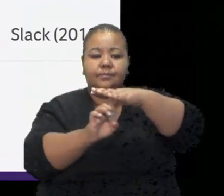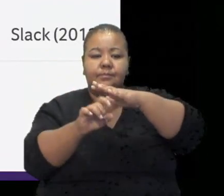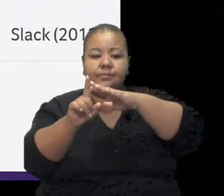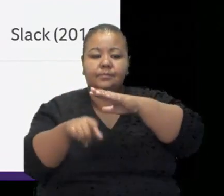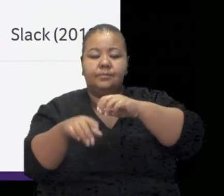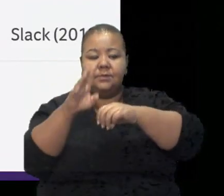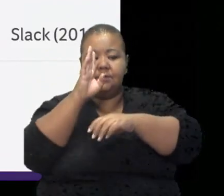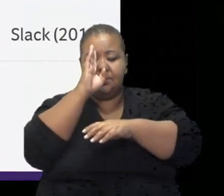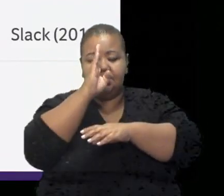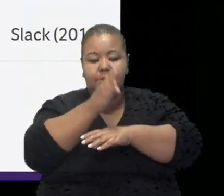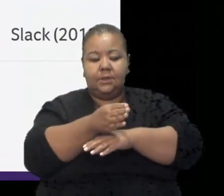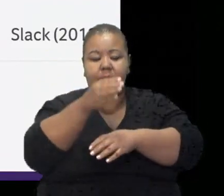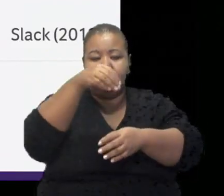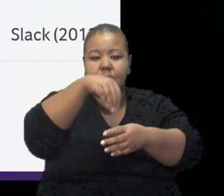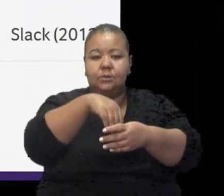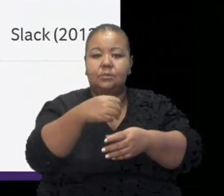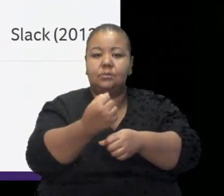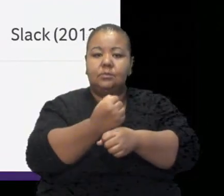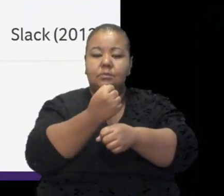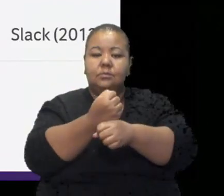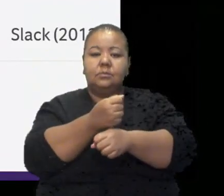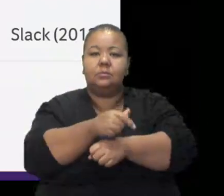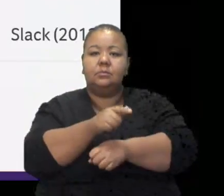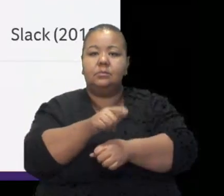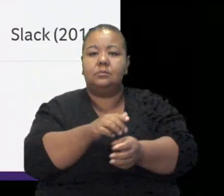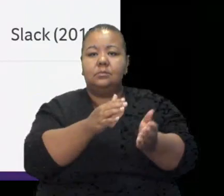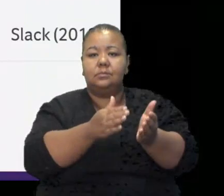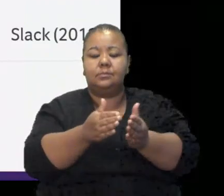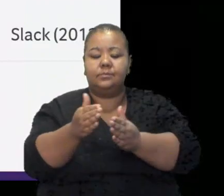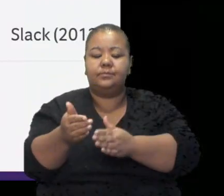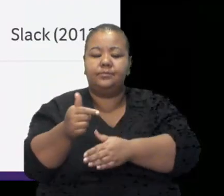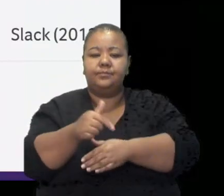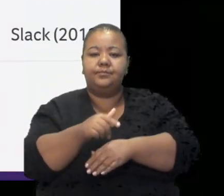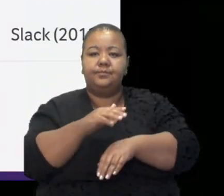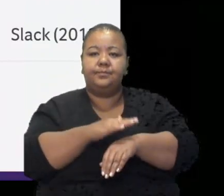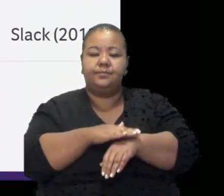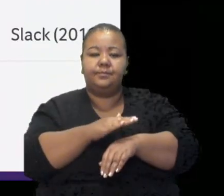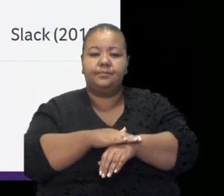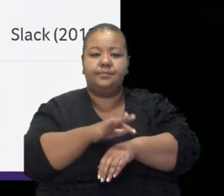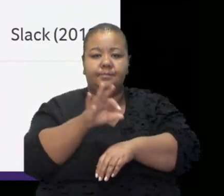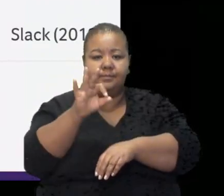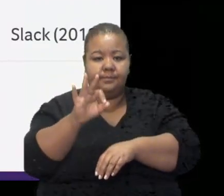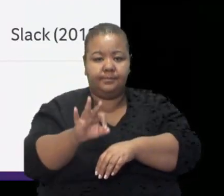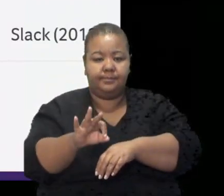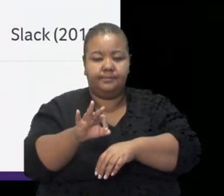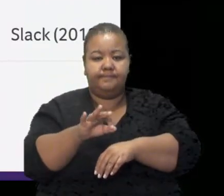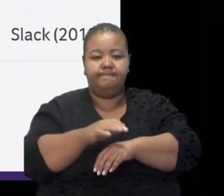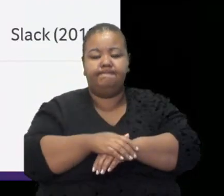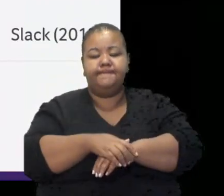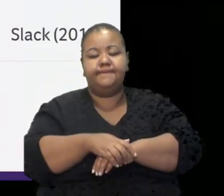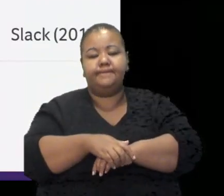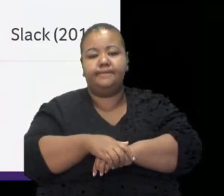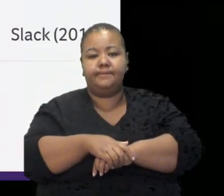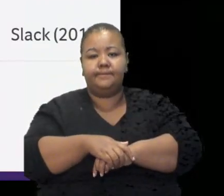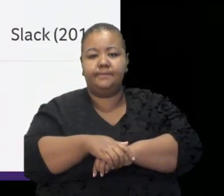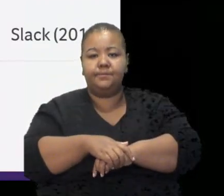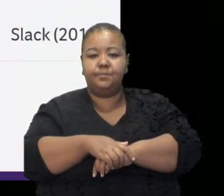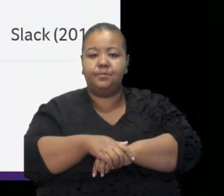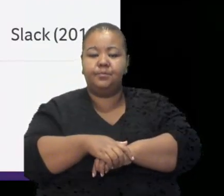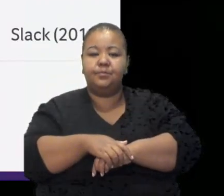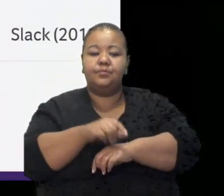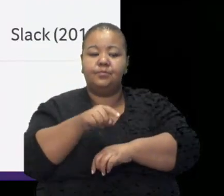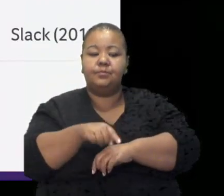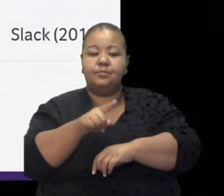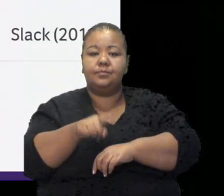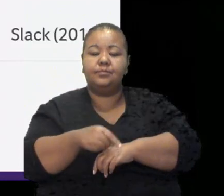abastecer diretamente a linha de produção e em sequência estipulada ou tempo determinado.